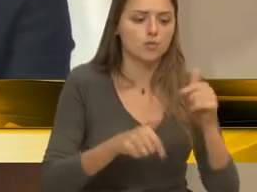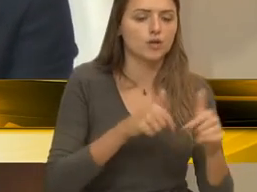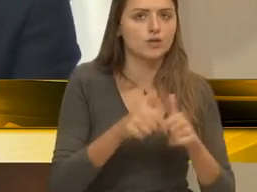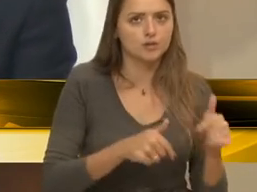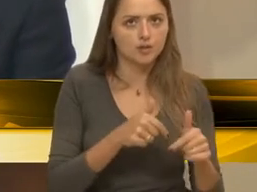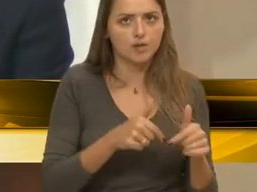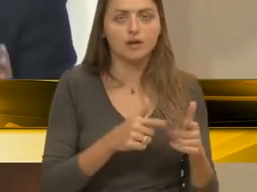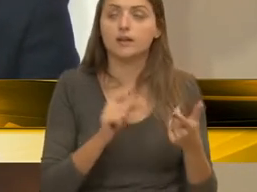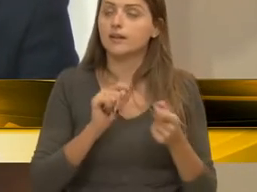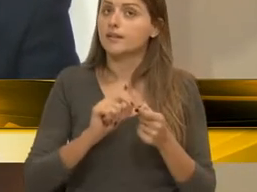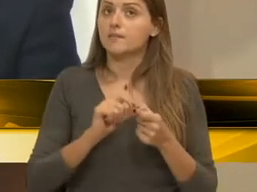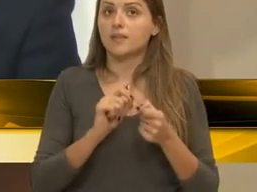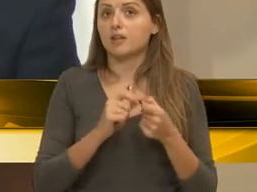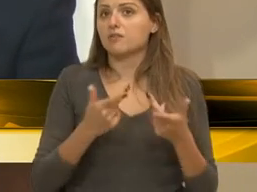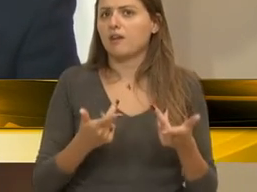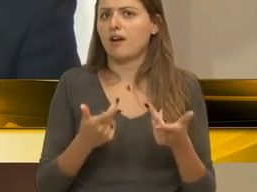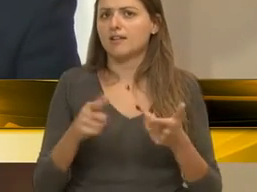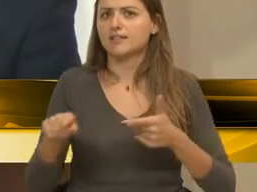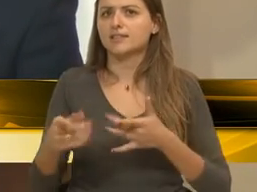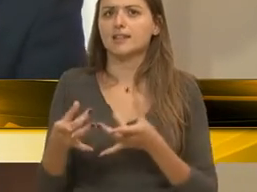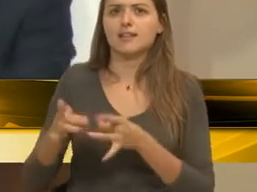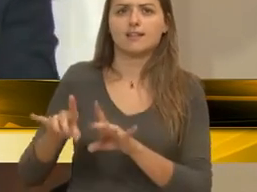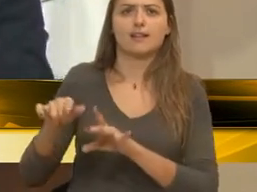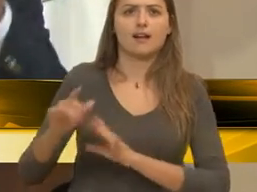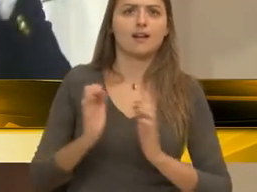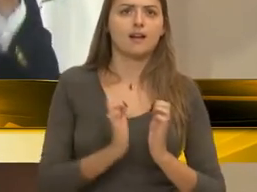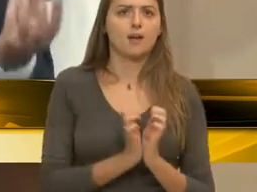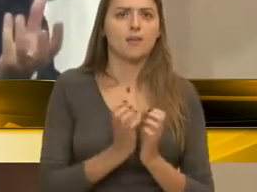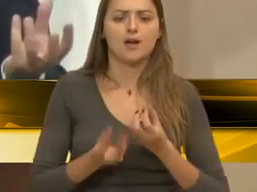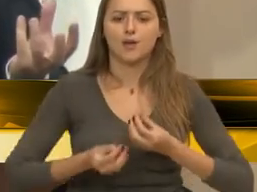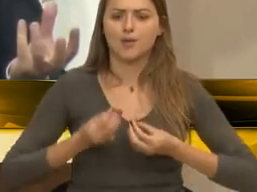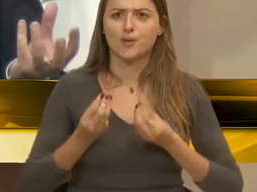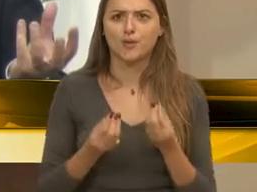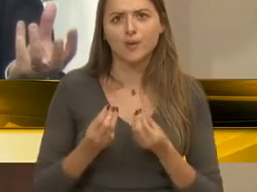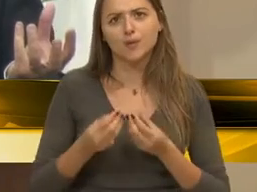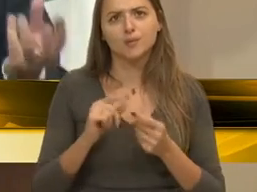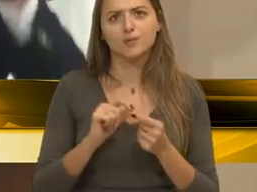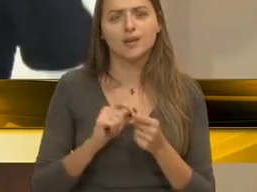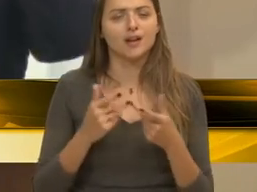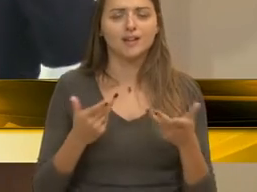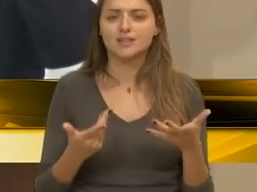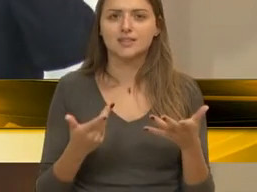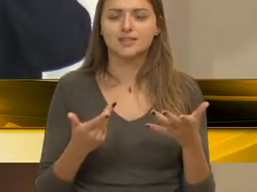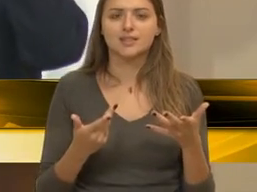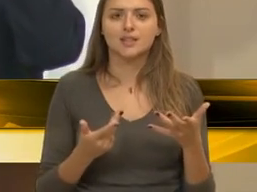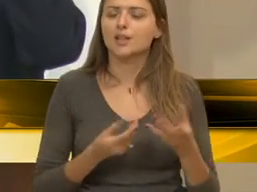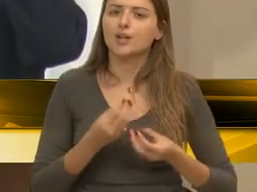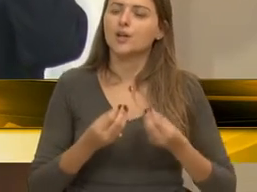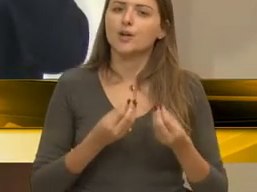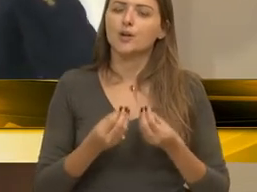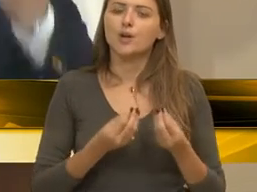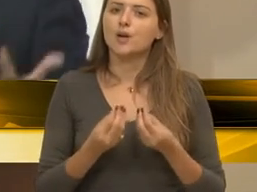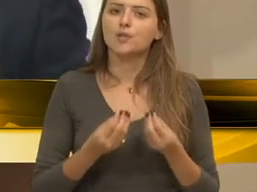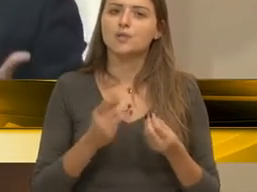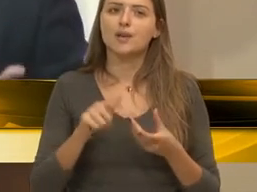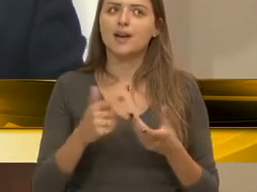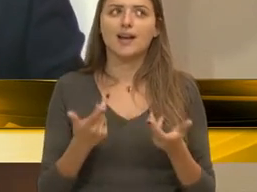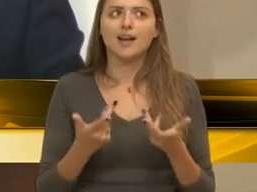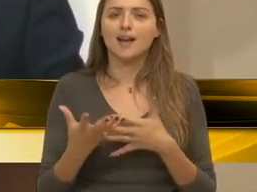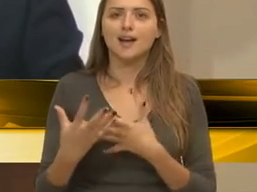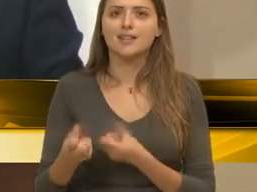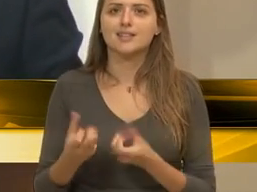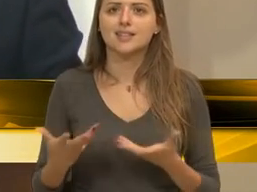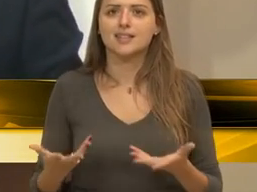e faz isto com a PAI? Como pode? Onde é que está a